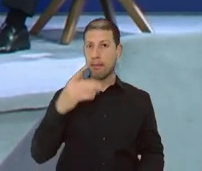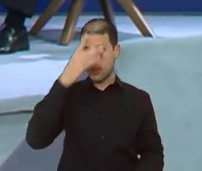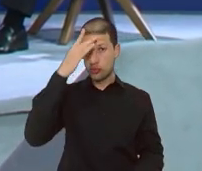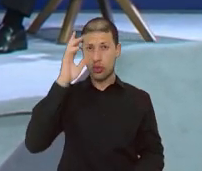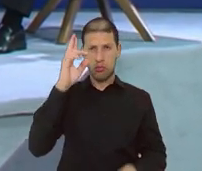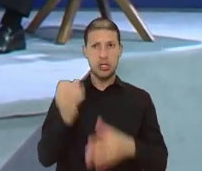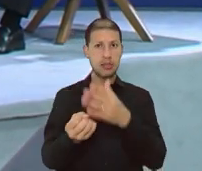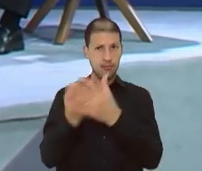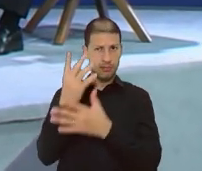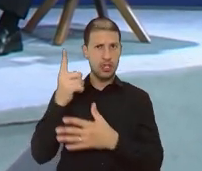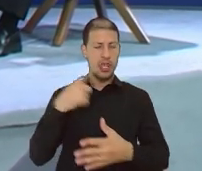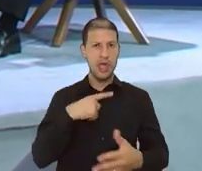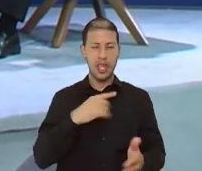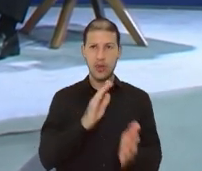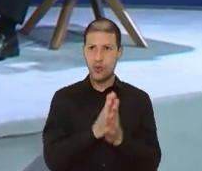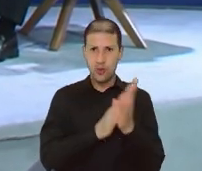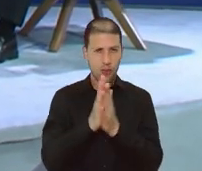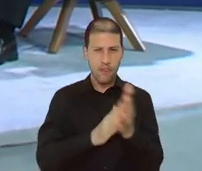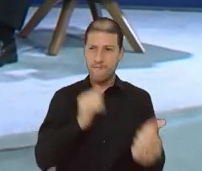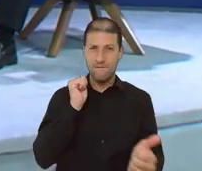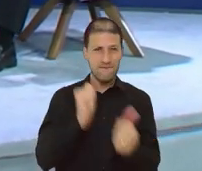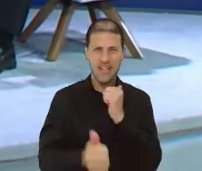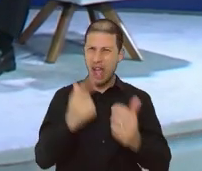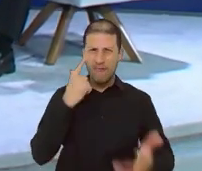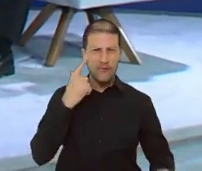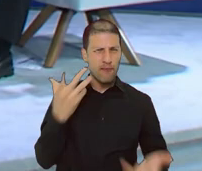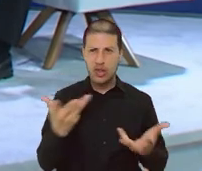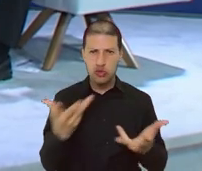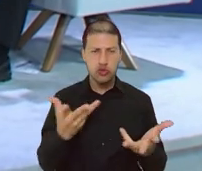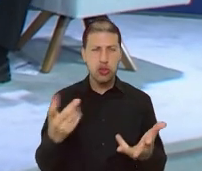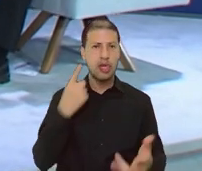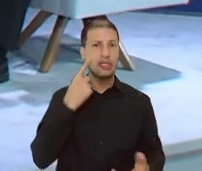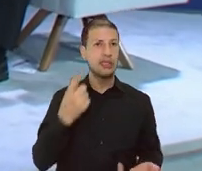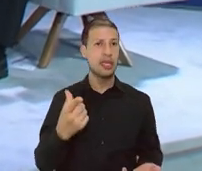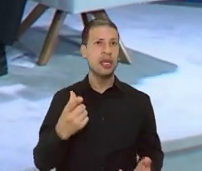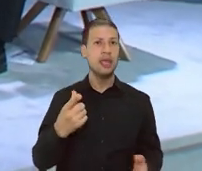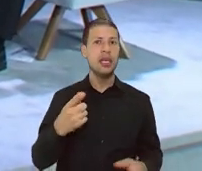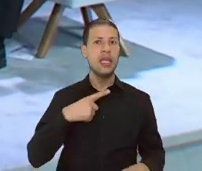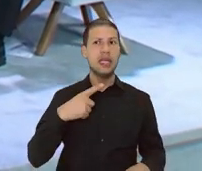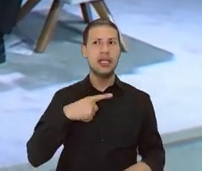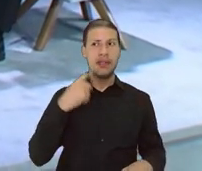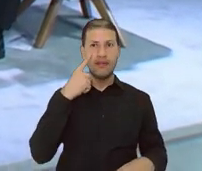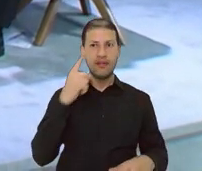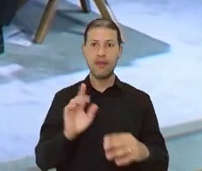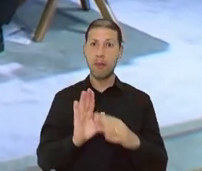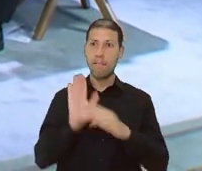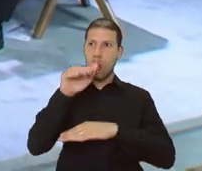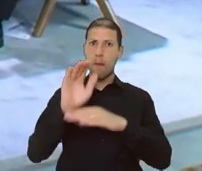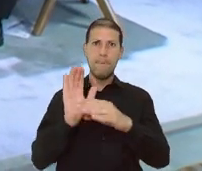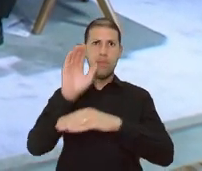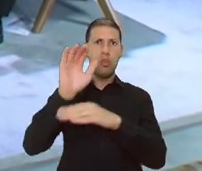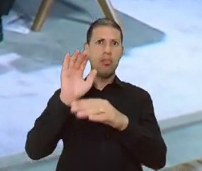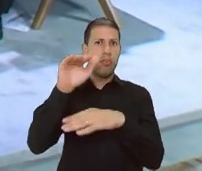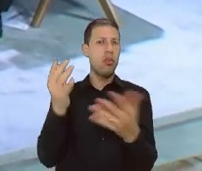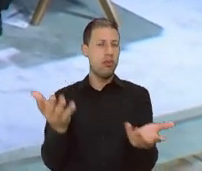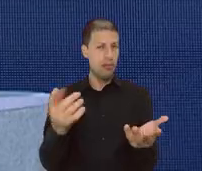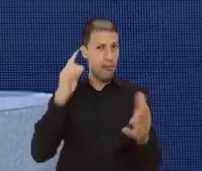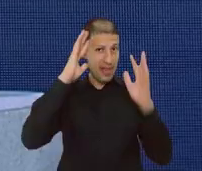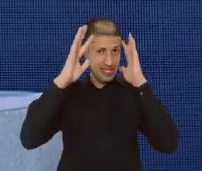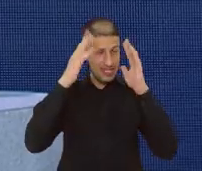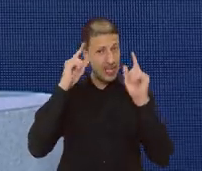estava muito mais de olho nessa pedalada de um stage para outro Stage Então acho que isso foi